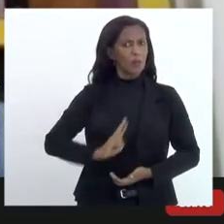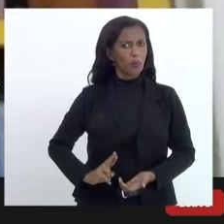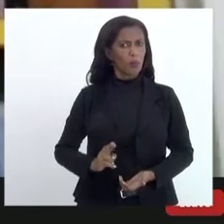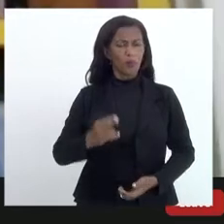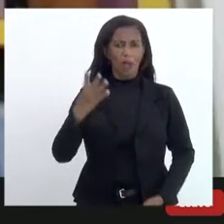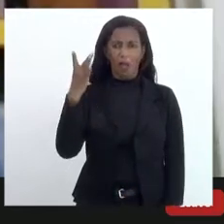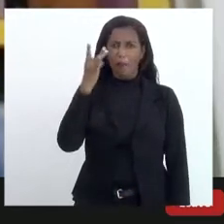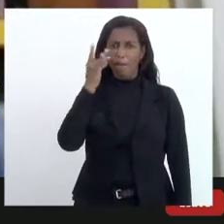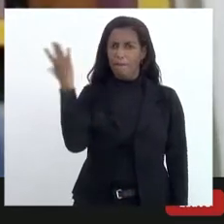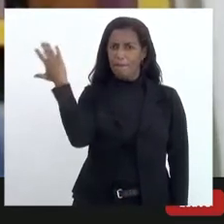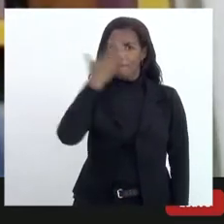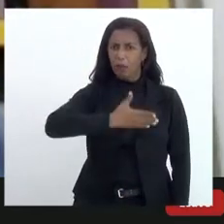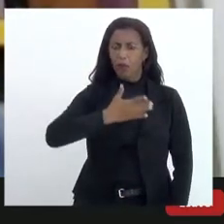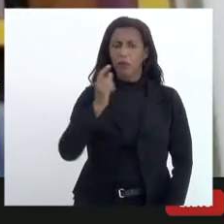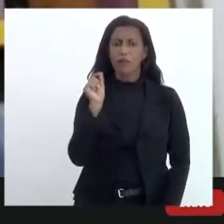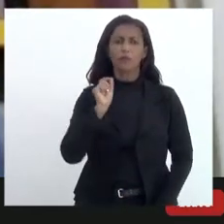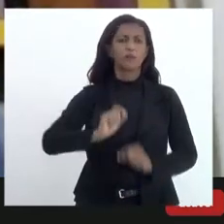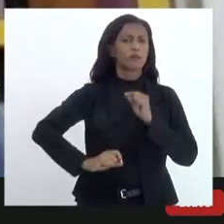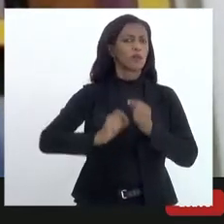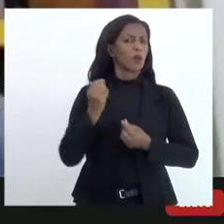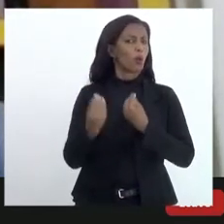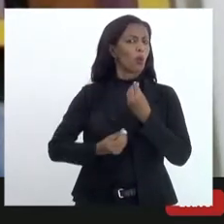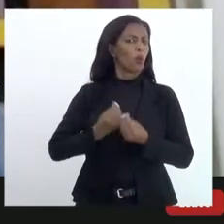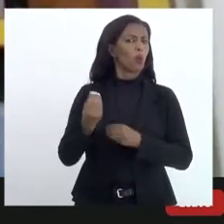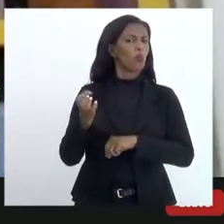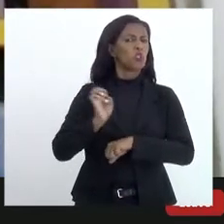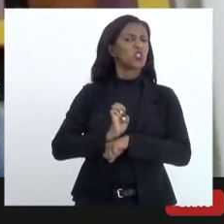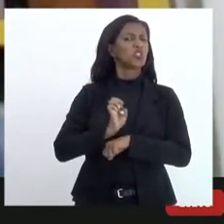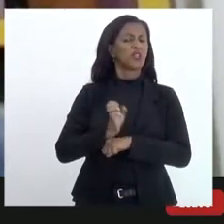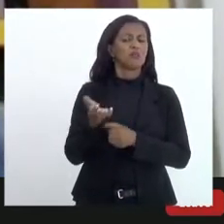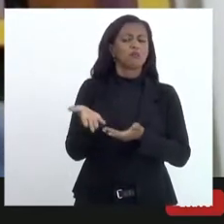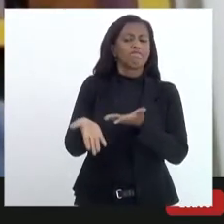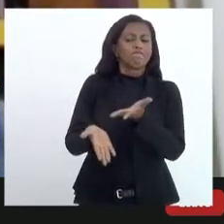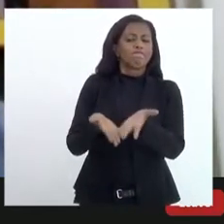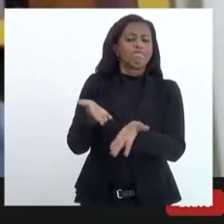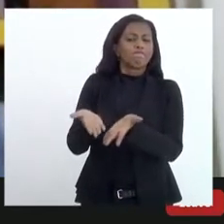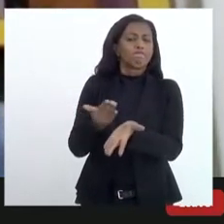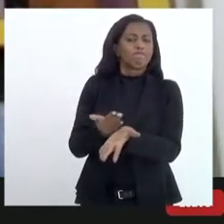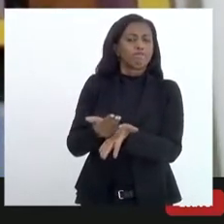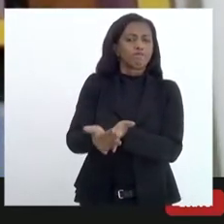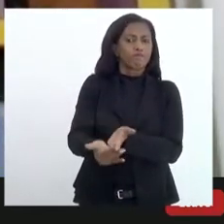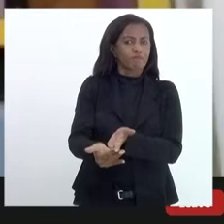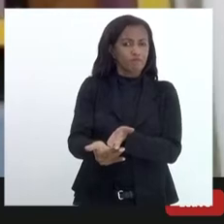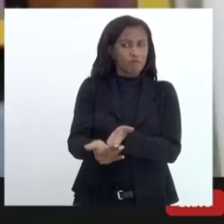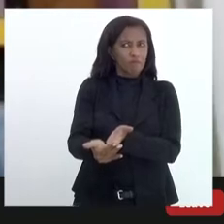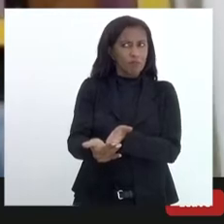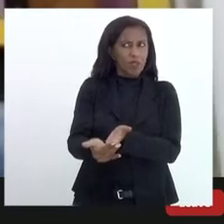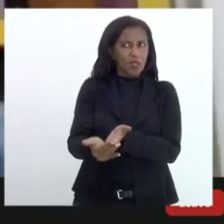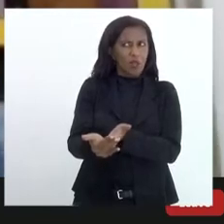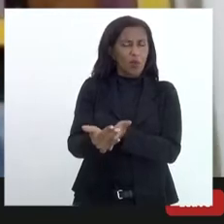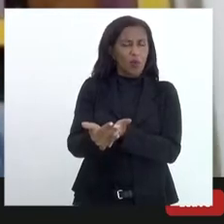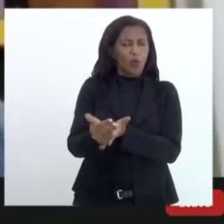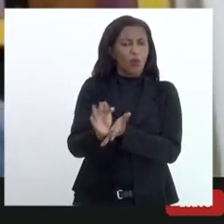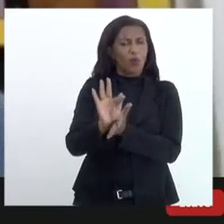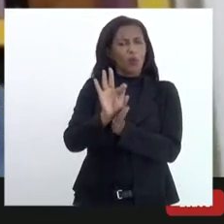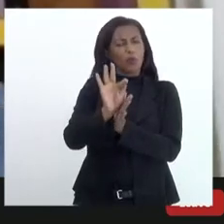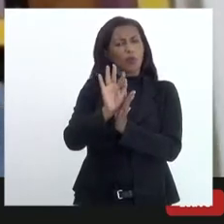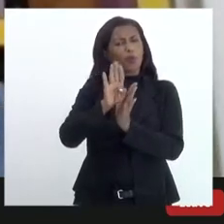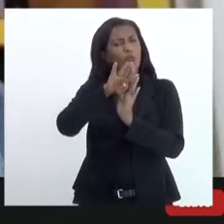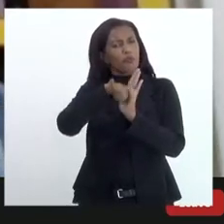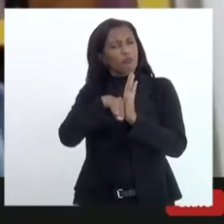prova concreta do que como o Estado tratou no início do século, no final do século XIX, o